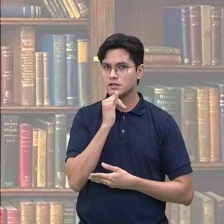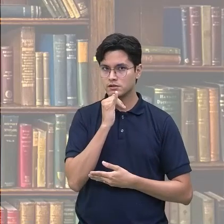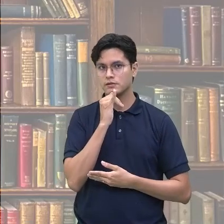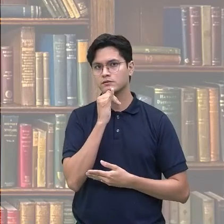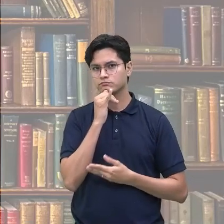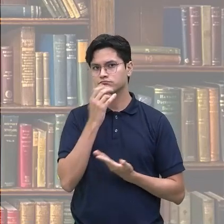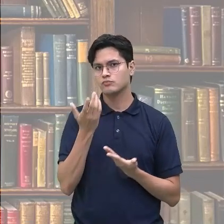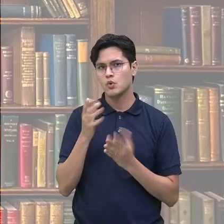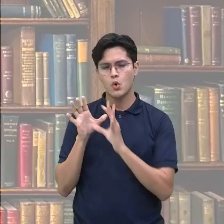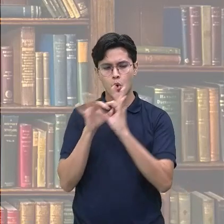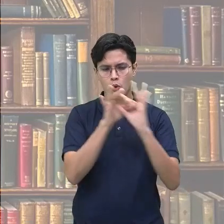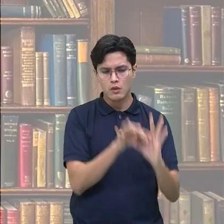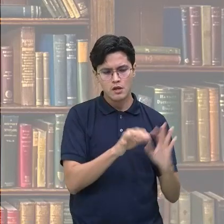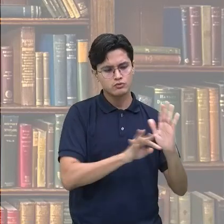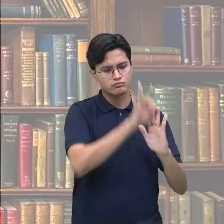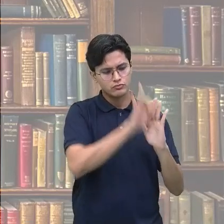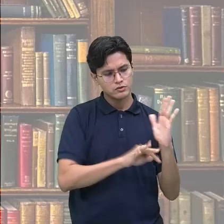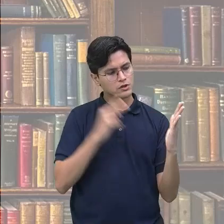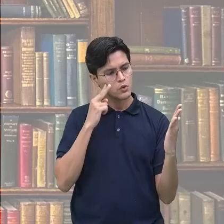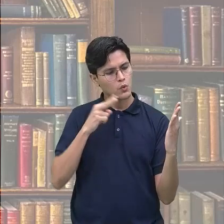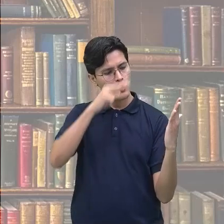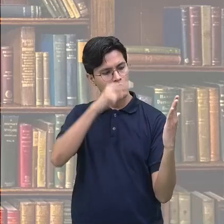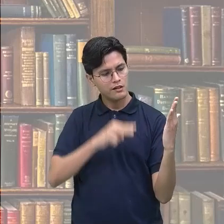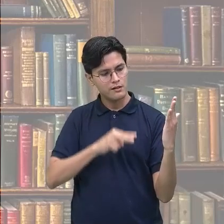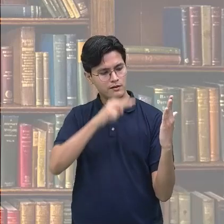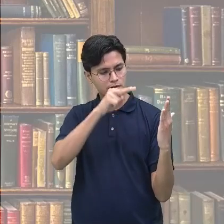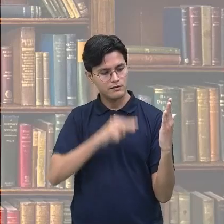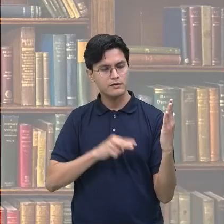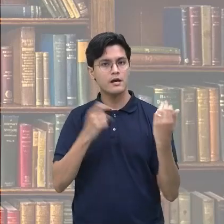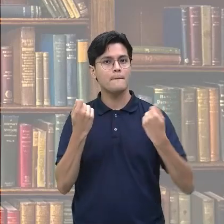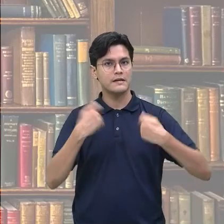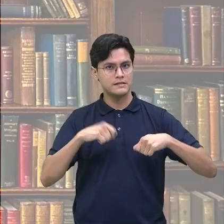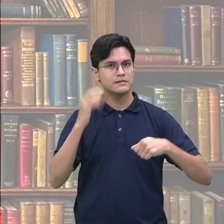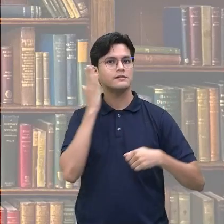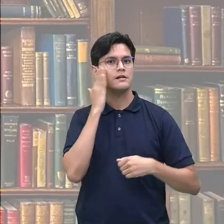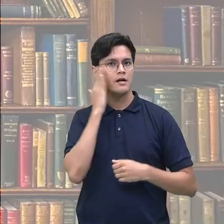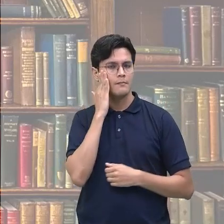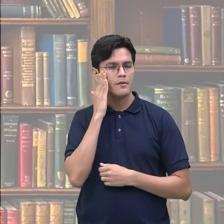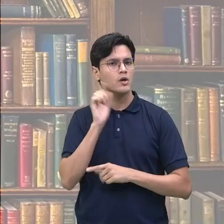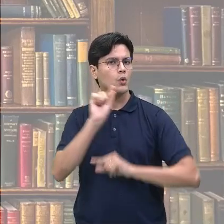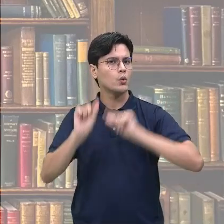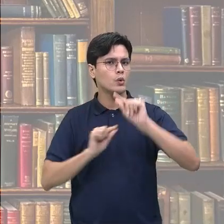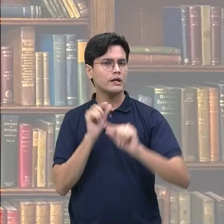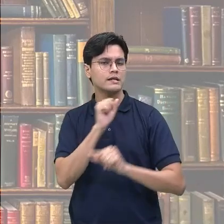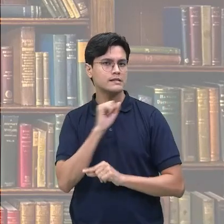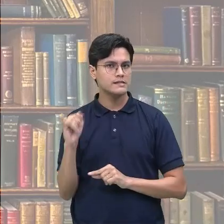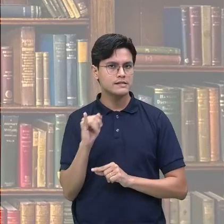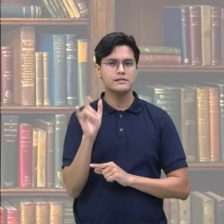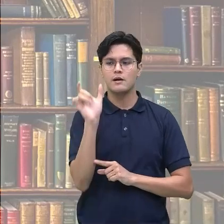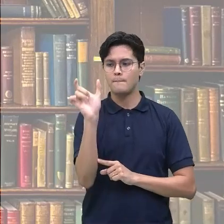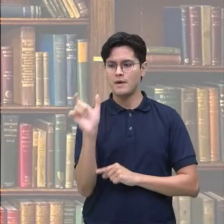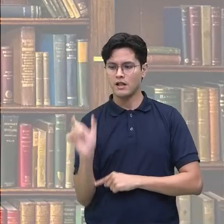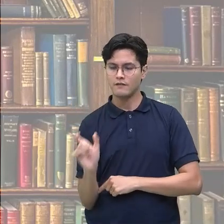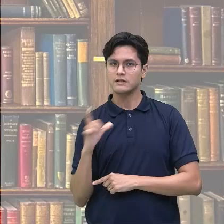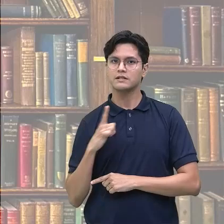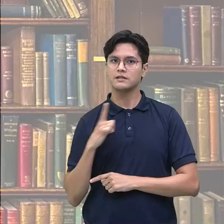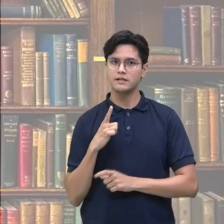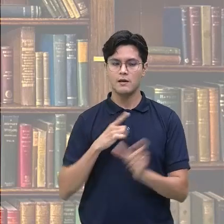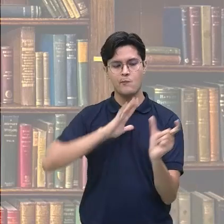um contexto, precisamos saber se essas palavras estão no sentido denotativo